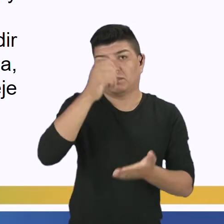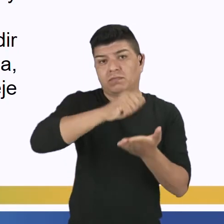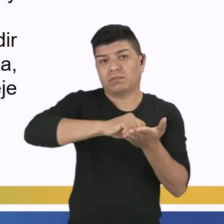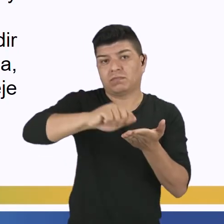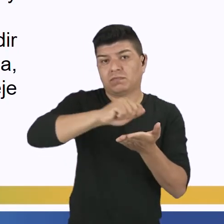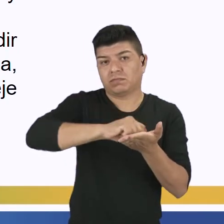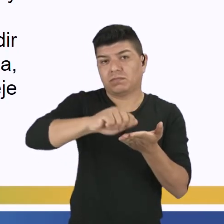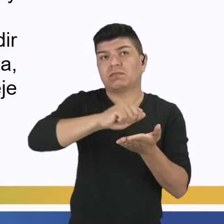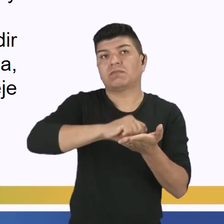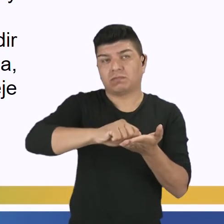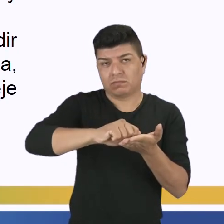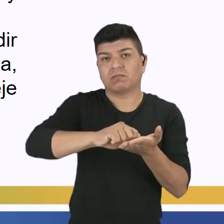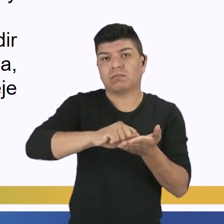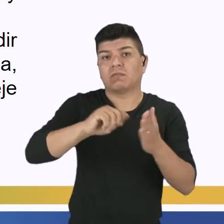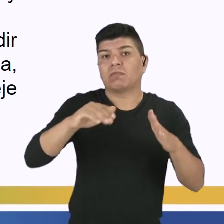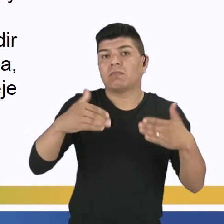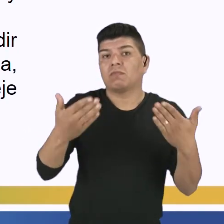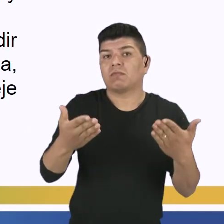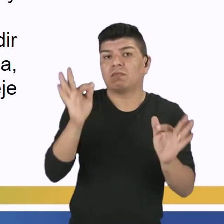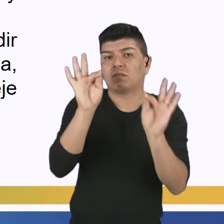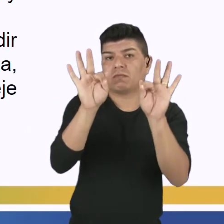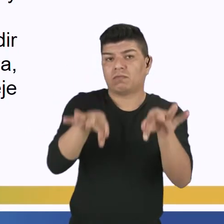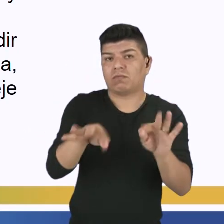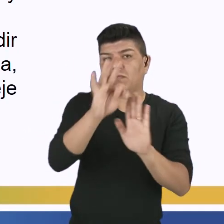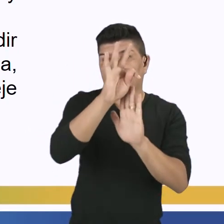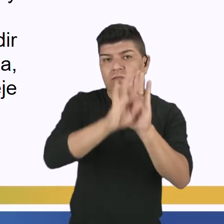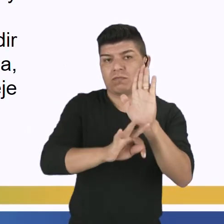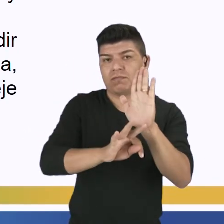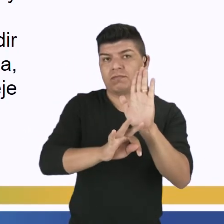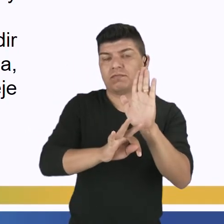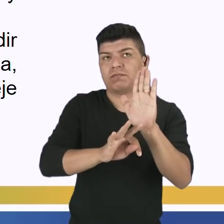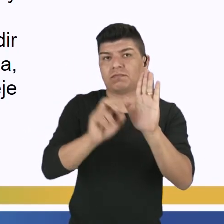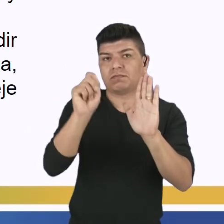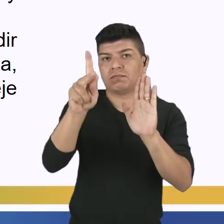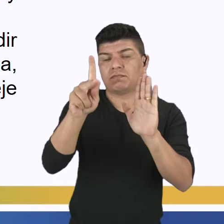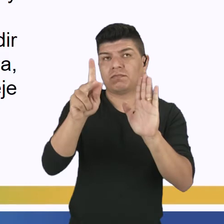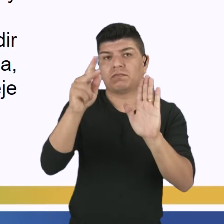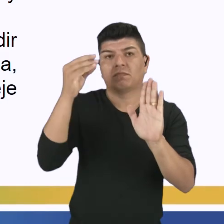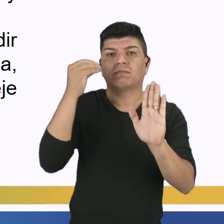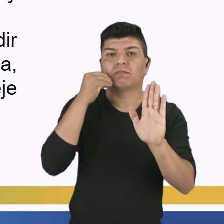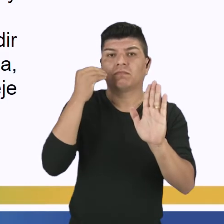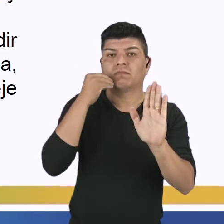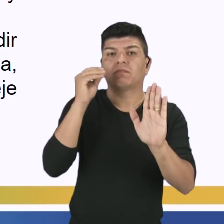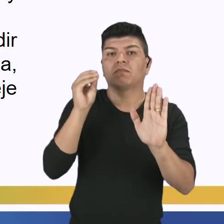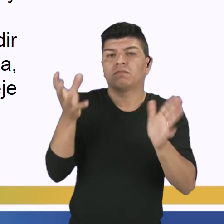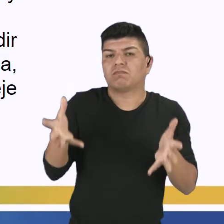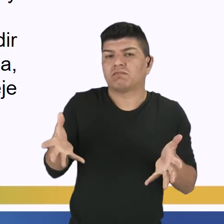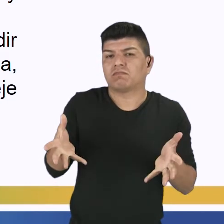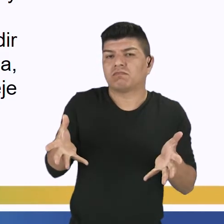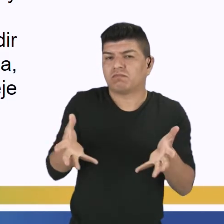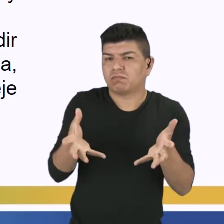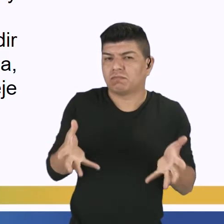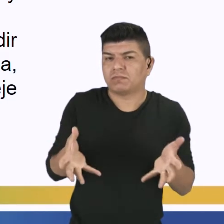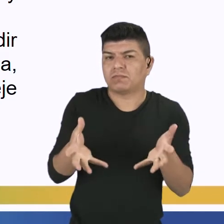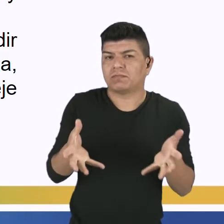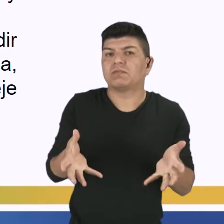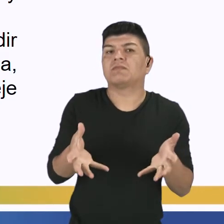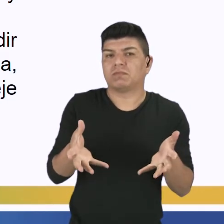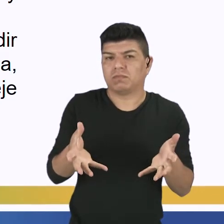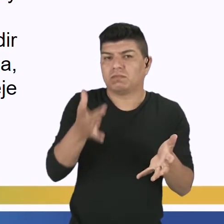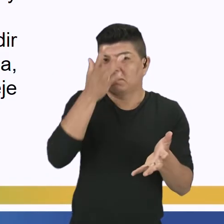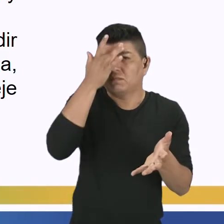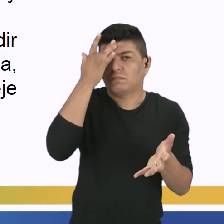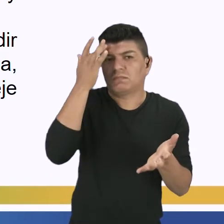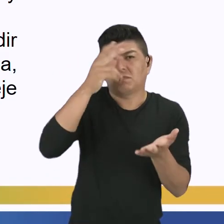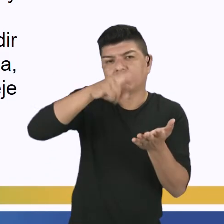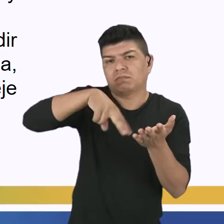seja, do autor, com as quais ele vai finalizar o texto, tá? Tentando o quê? Persuadir e influenciar o